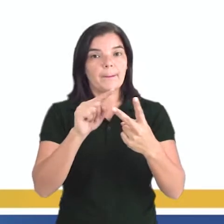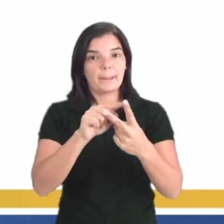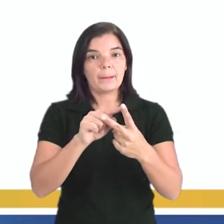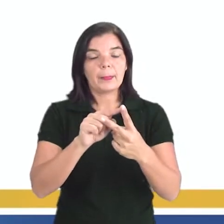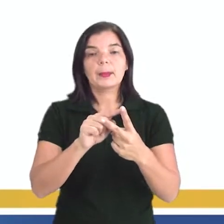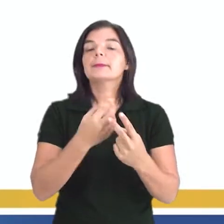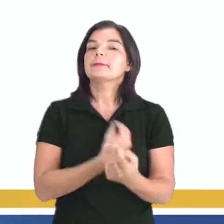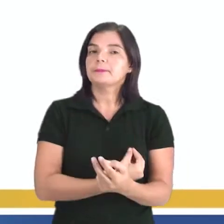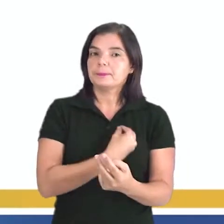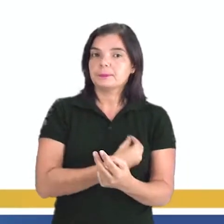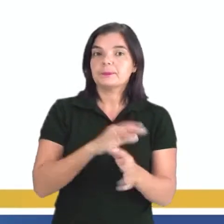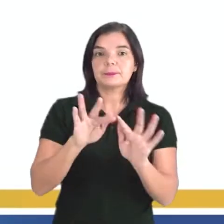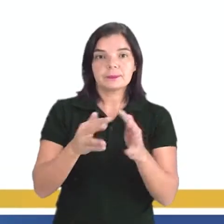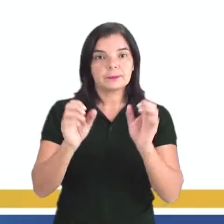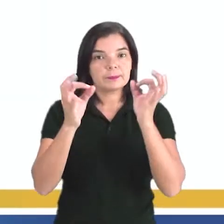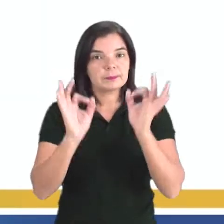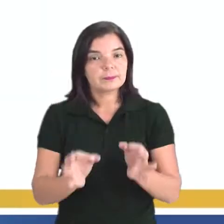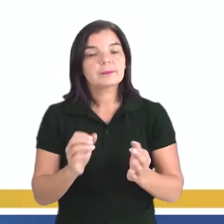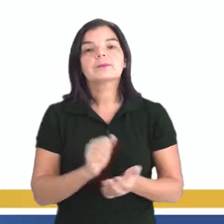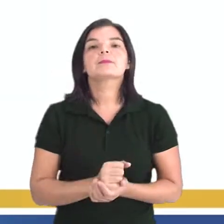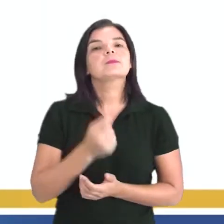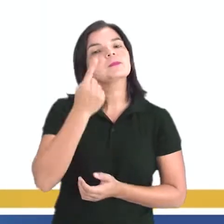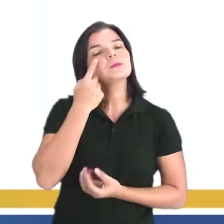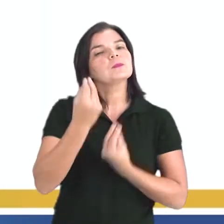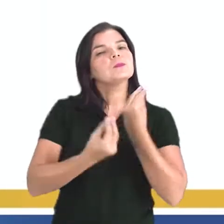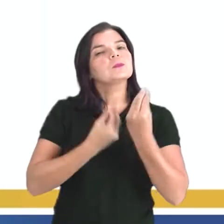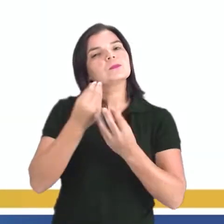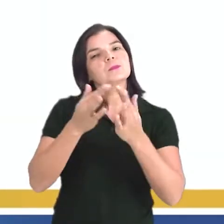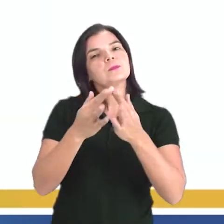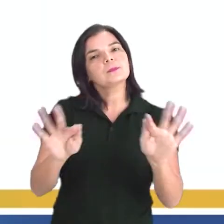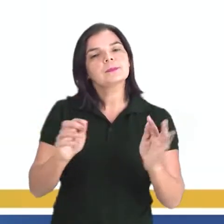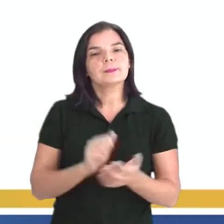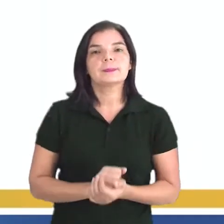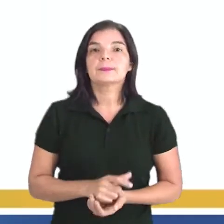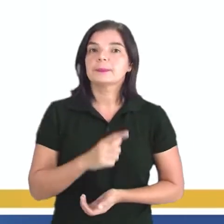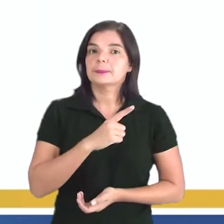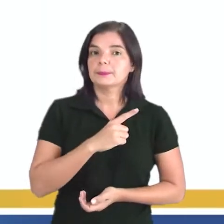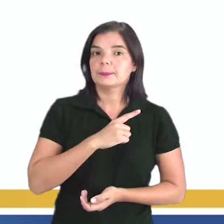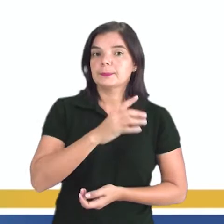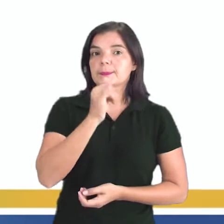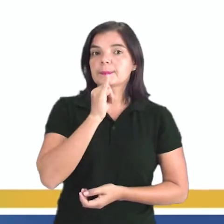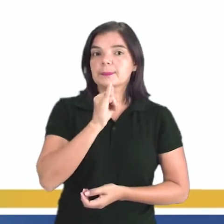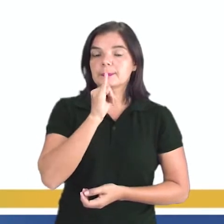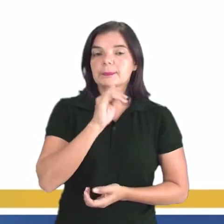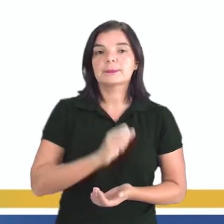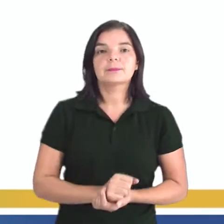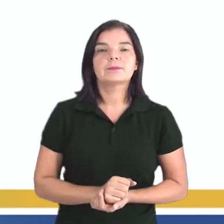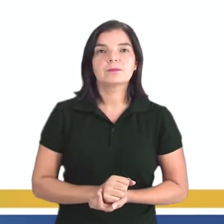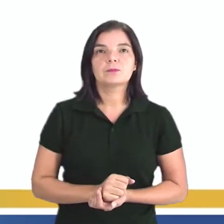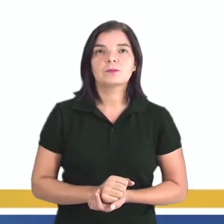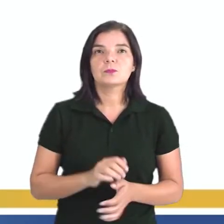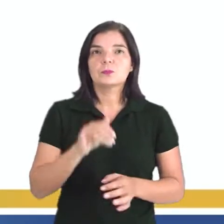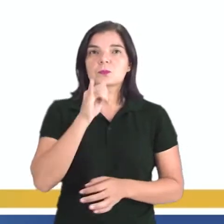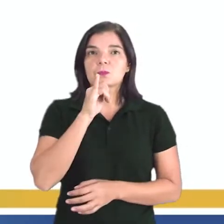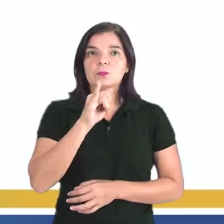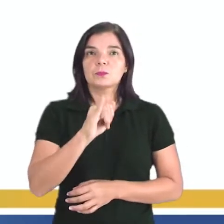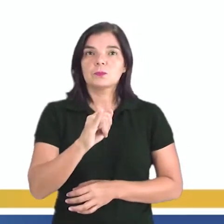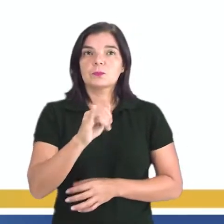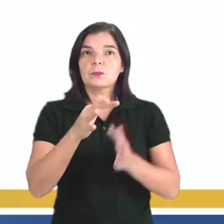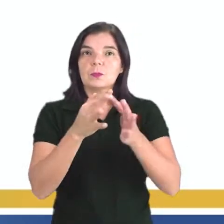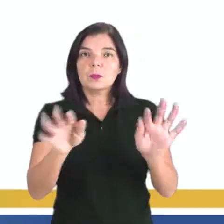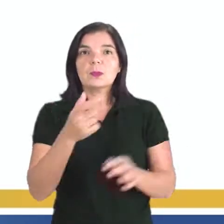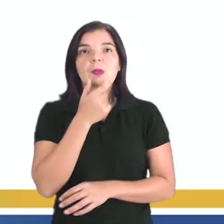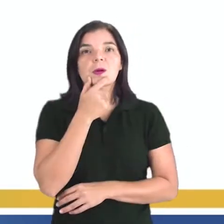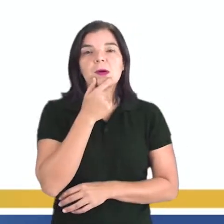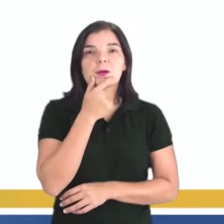simple presents, certo? Vamos ver como é que fica isso numa frase. Então, nós temos um exemplo aí. If you heat water,